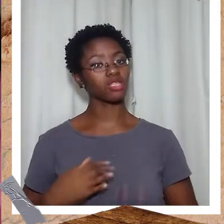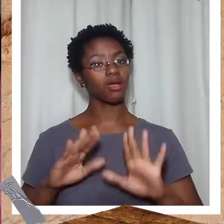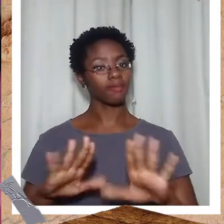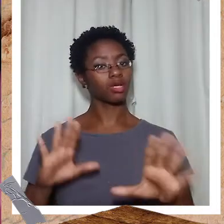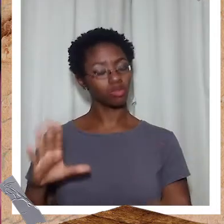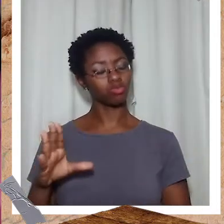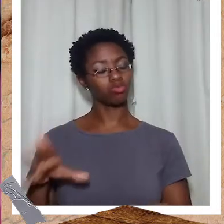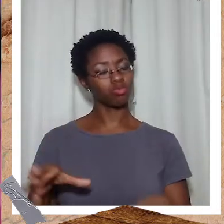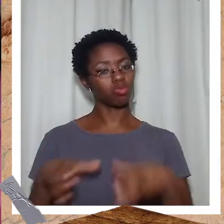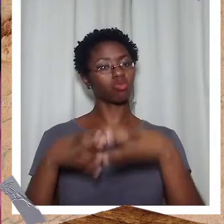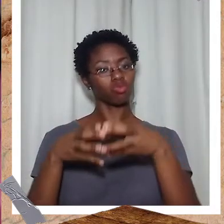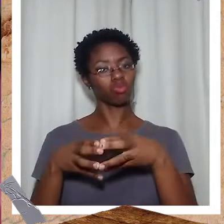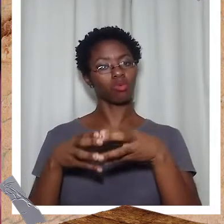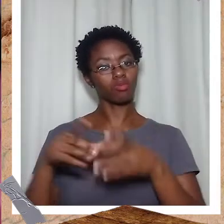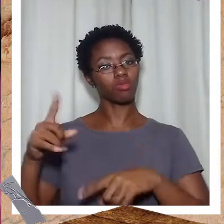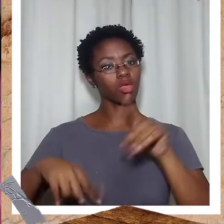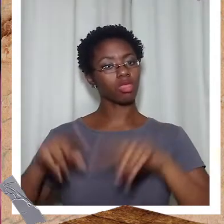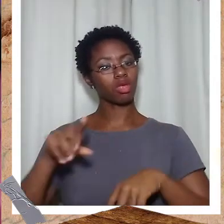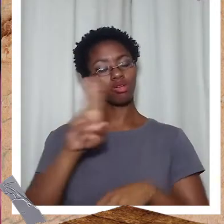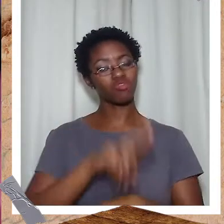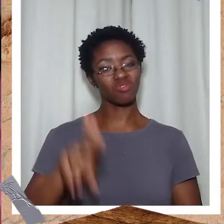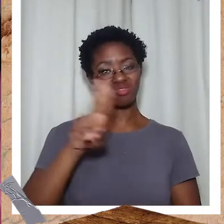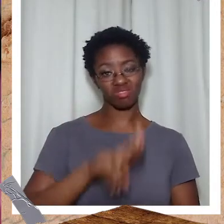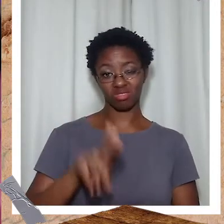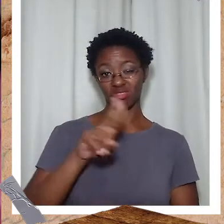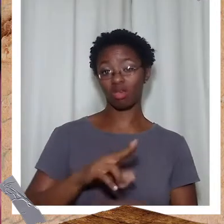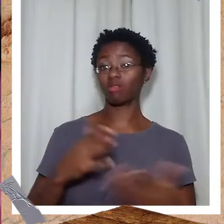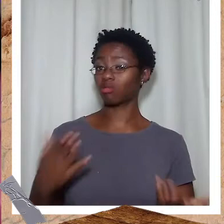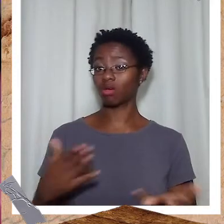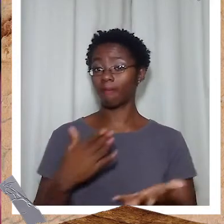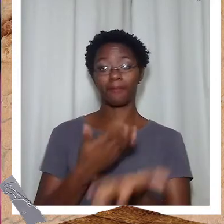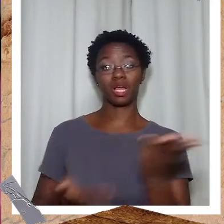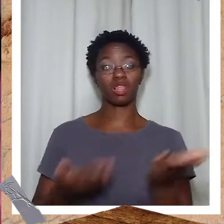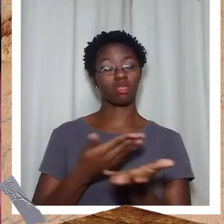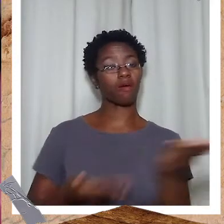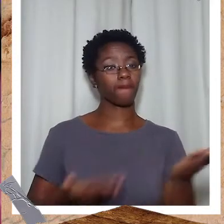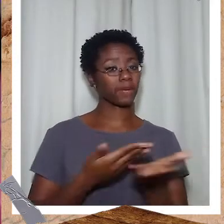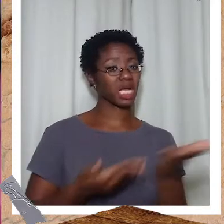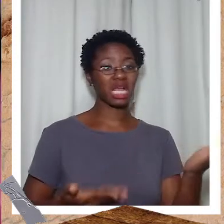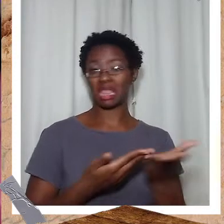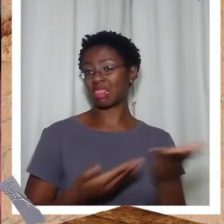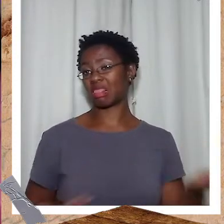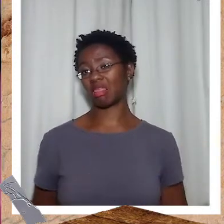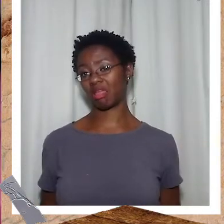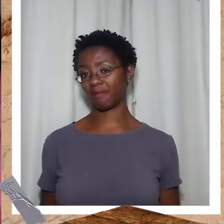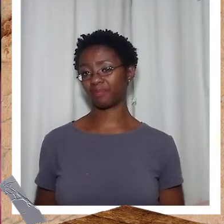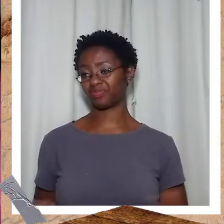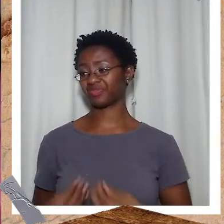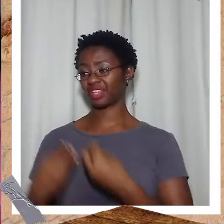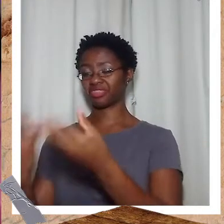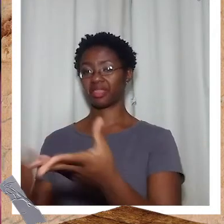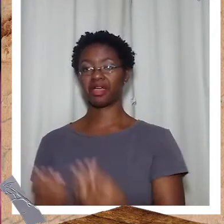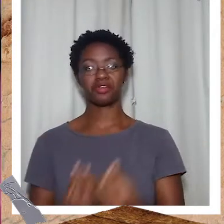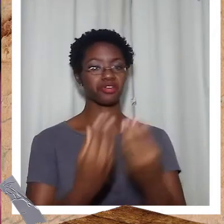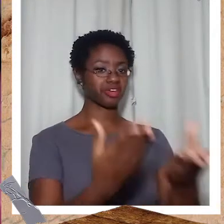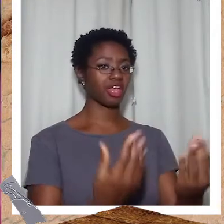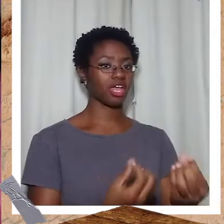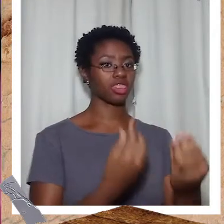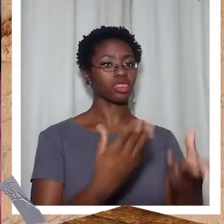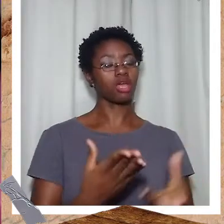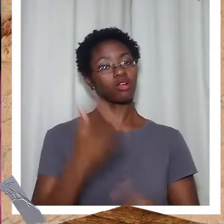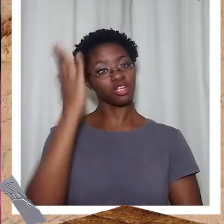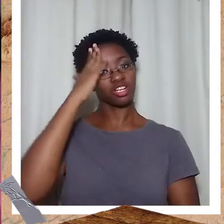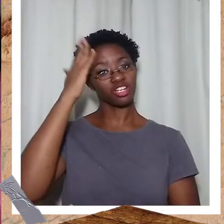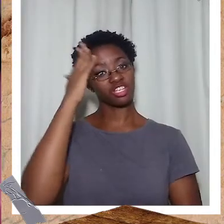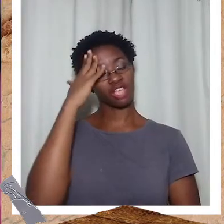do material que Carolina usou está disperso, e muitas coisas rumora-se que foram perdidas, foram doadas, né? A gente encontra muitas histórias de